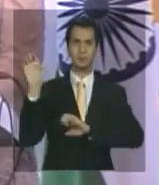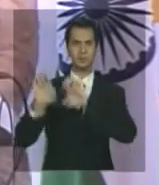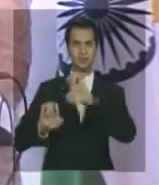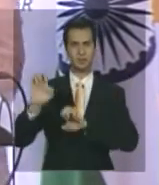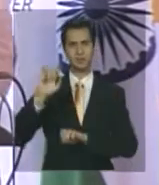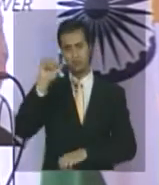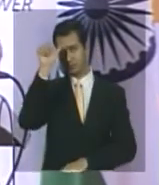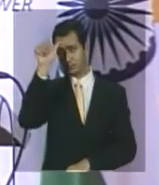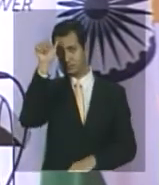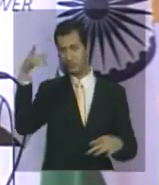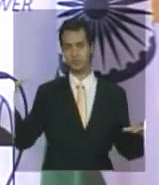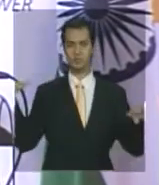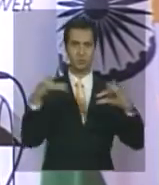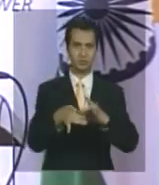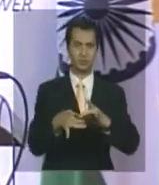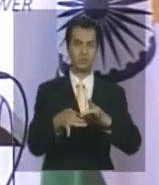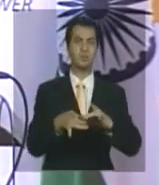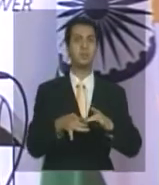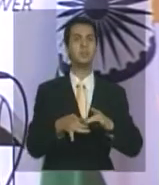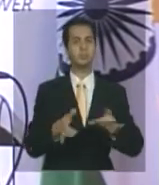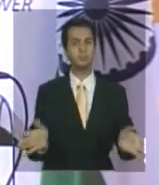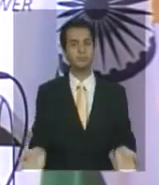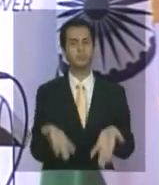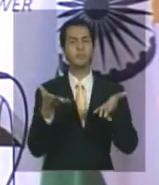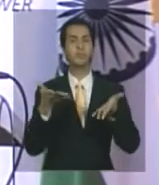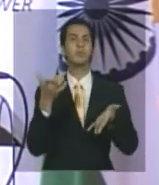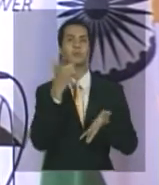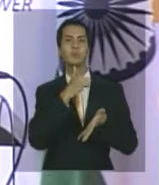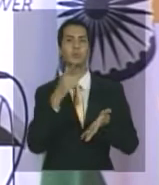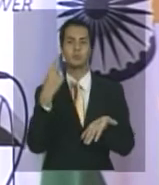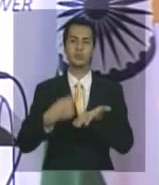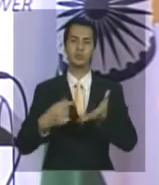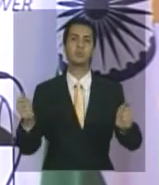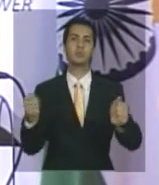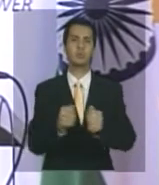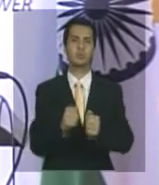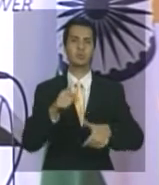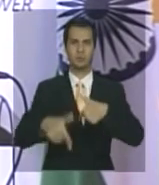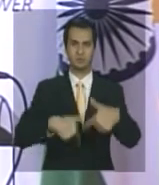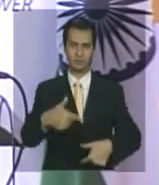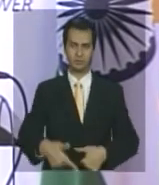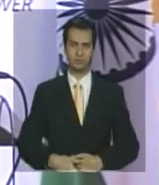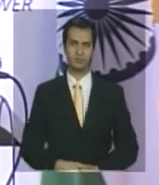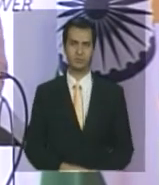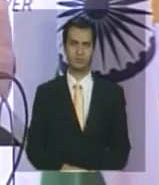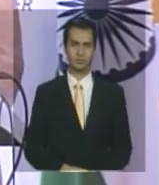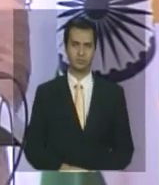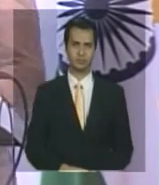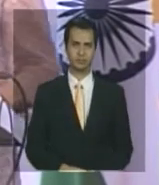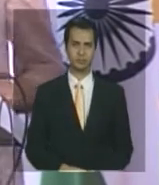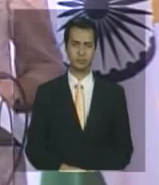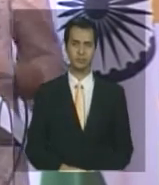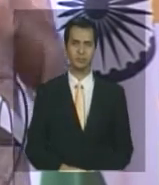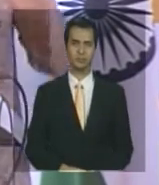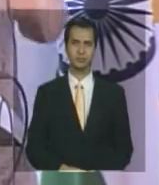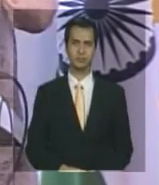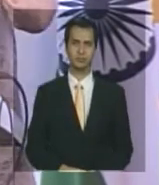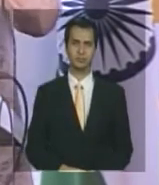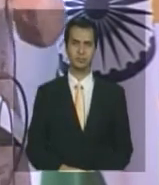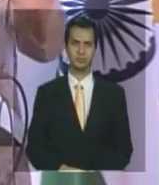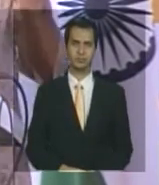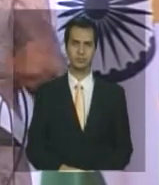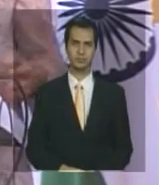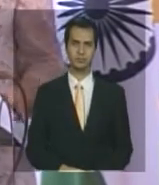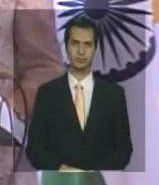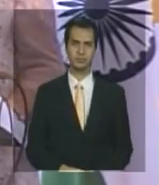brasileiras para empreendimentos comuns. Não só a ação